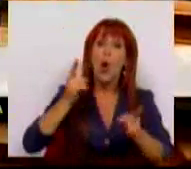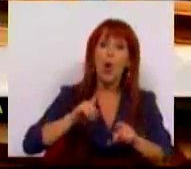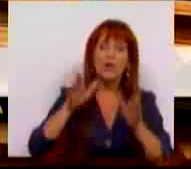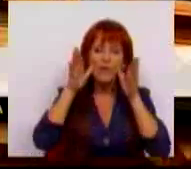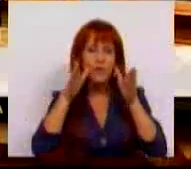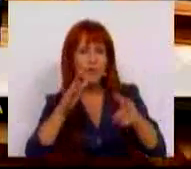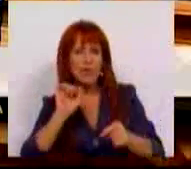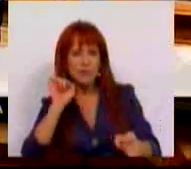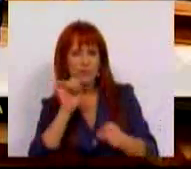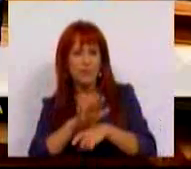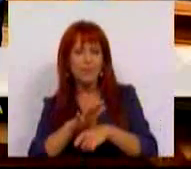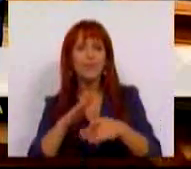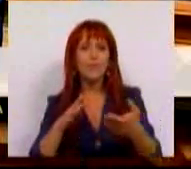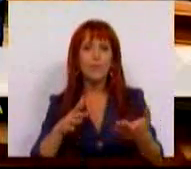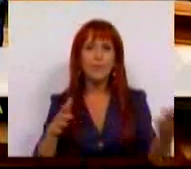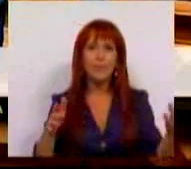para o mar,